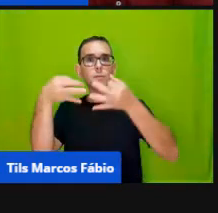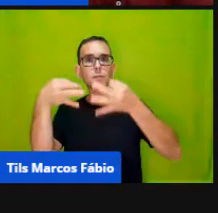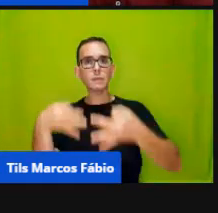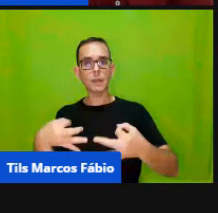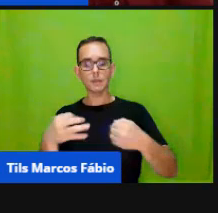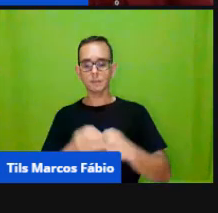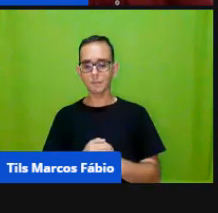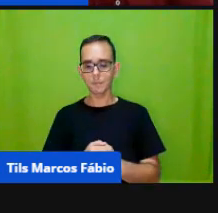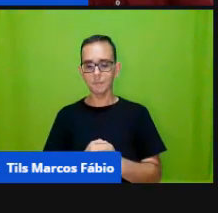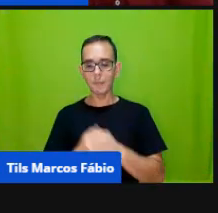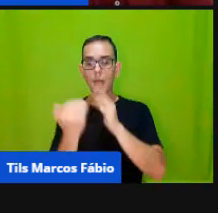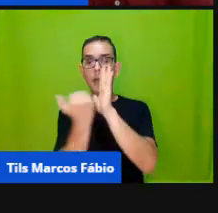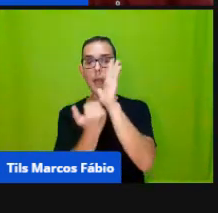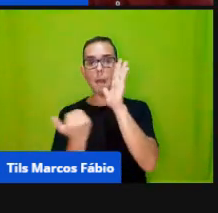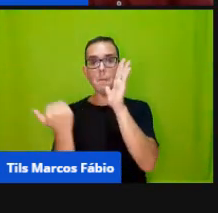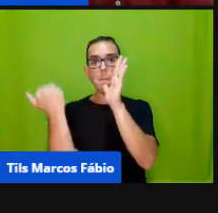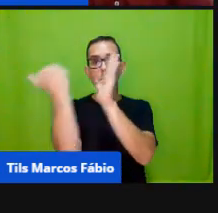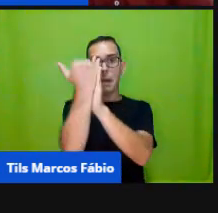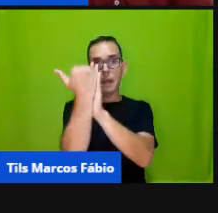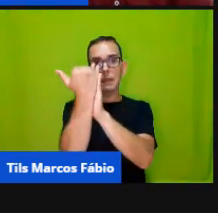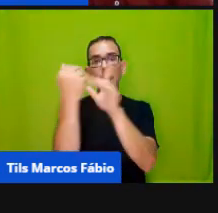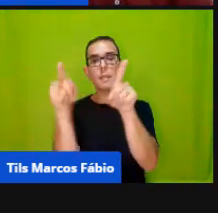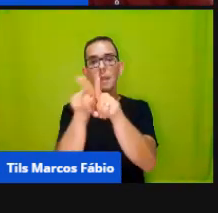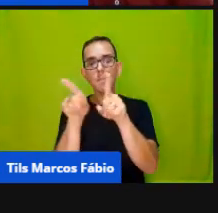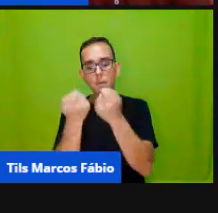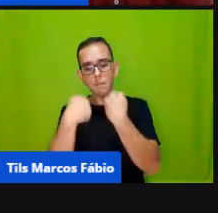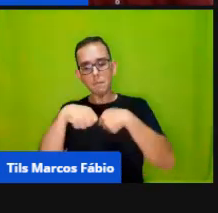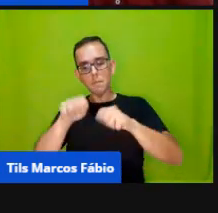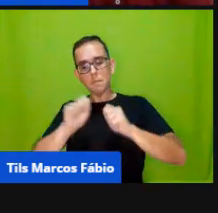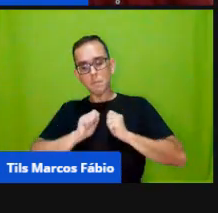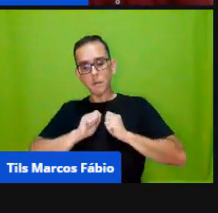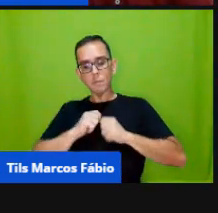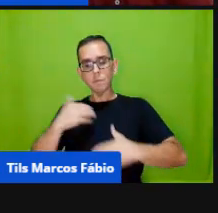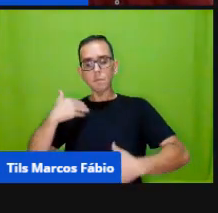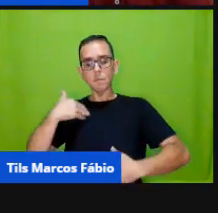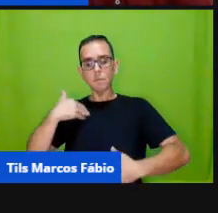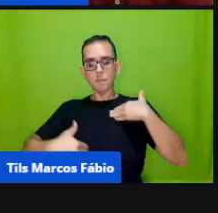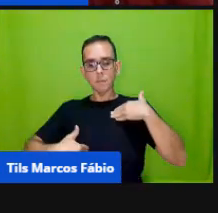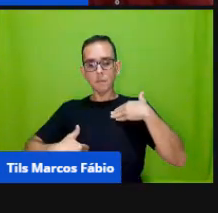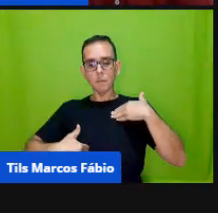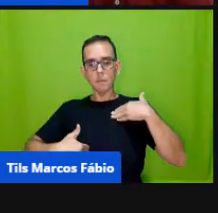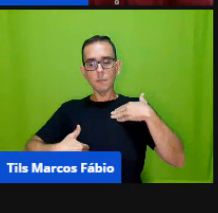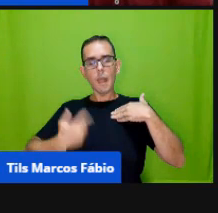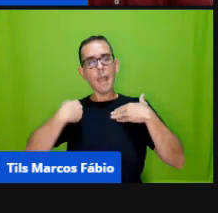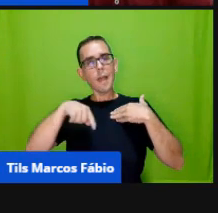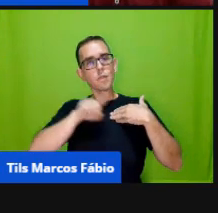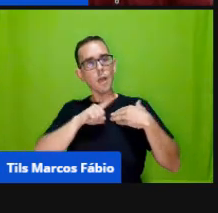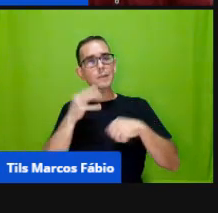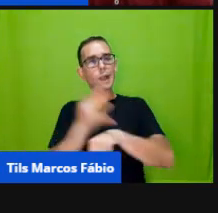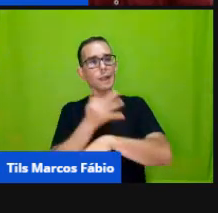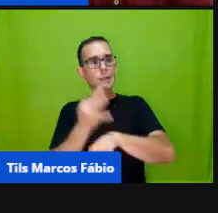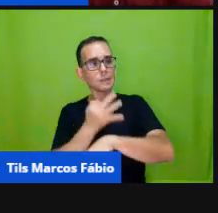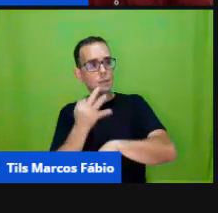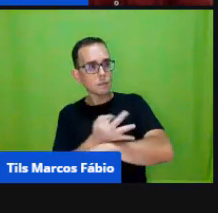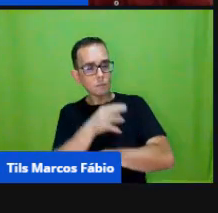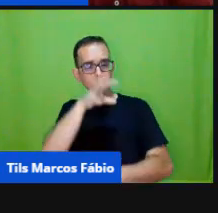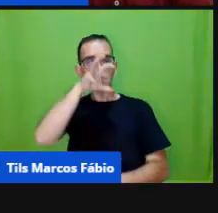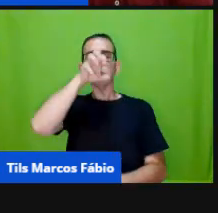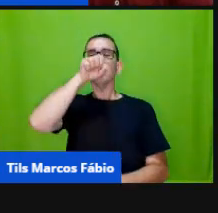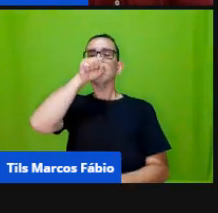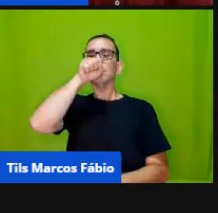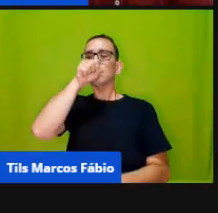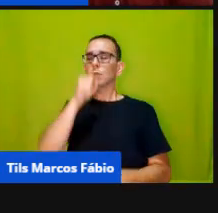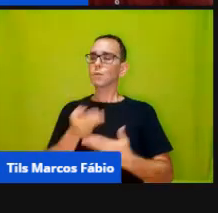Ele aumenta o nosso condicionamento físico, a nossa condição física e a nossa resistência, tanto aeróbica como anaeróbica.